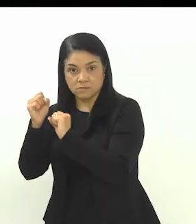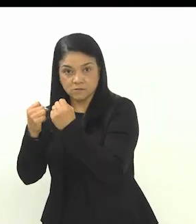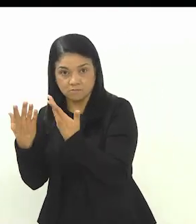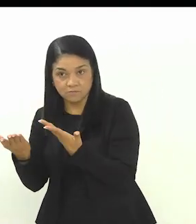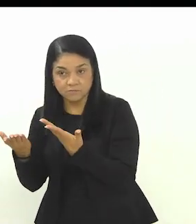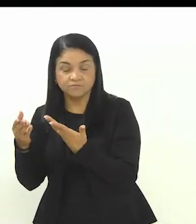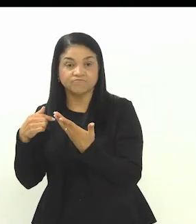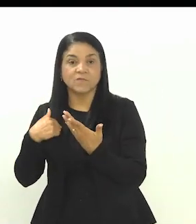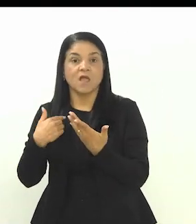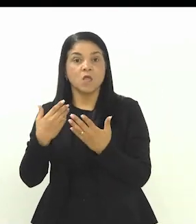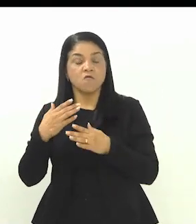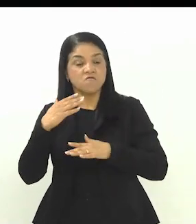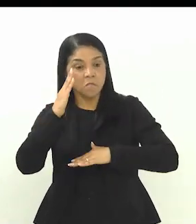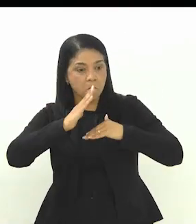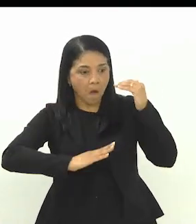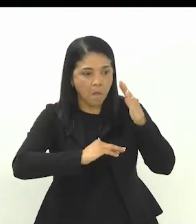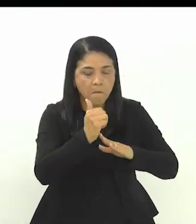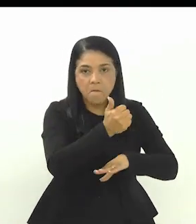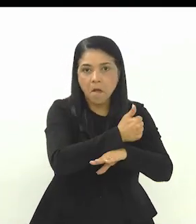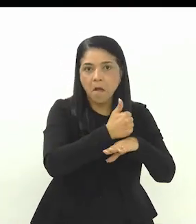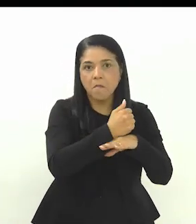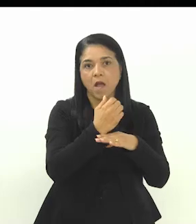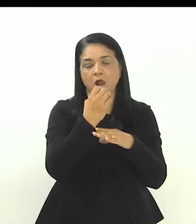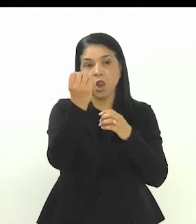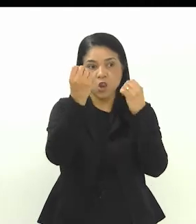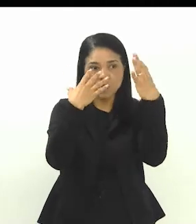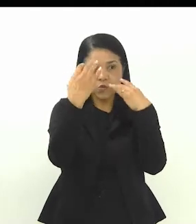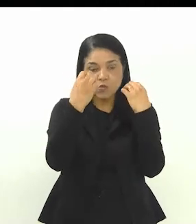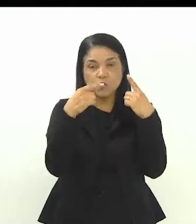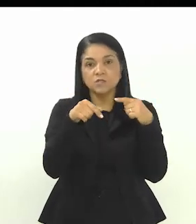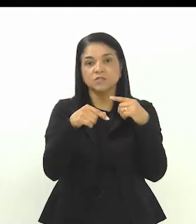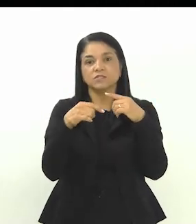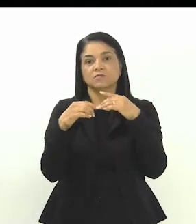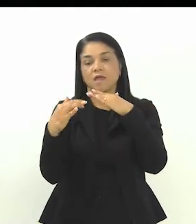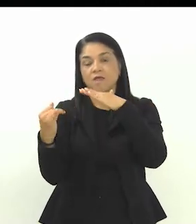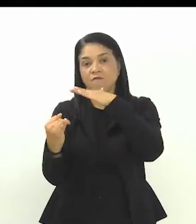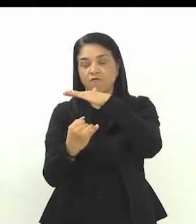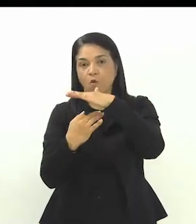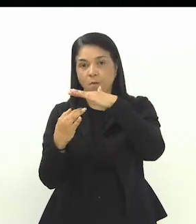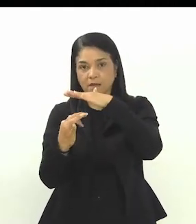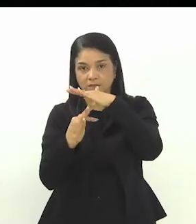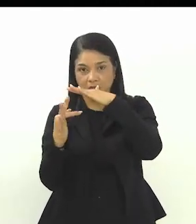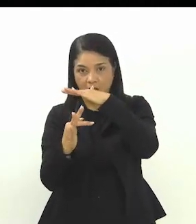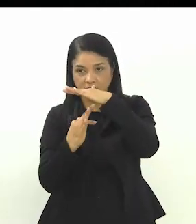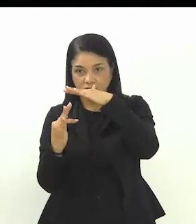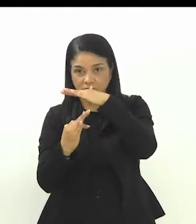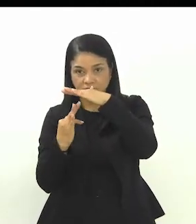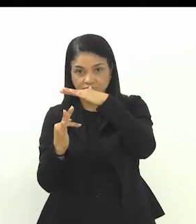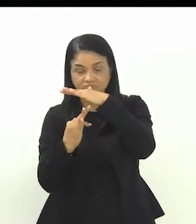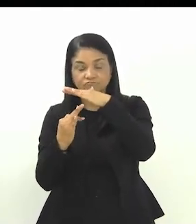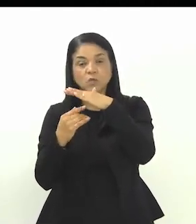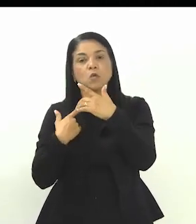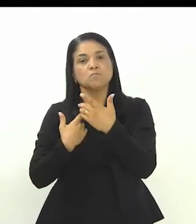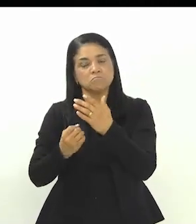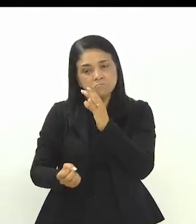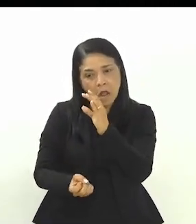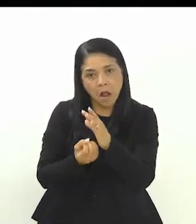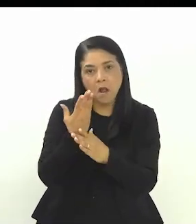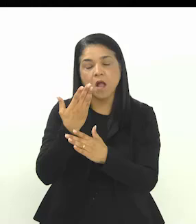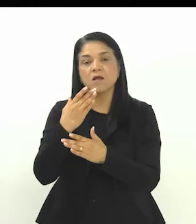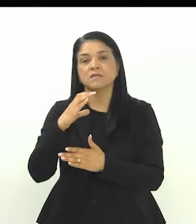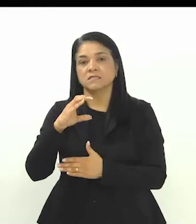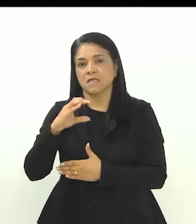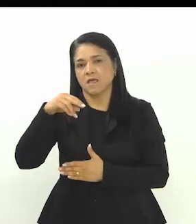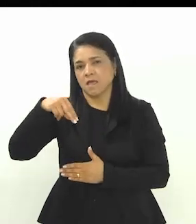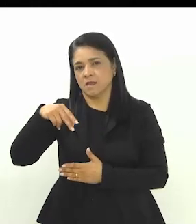forma onde os profissionais começaram a sair da informalidade. Então eu tive que constituir uma empresa, abrir